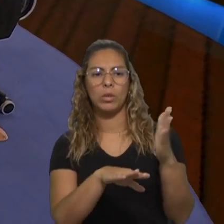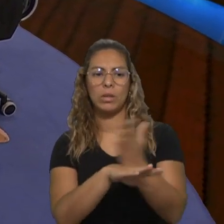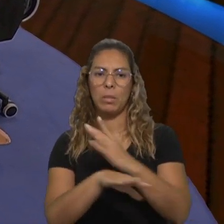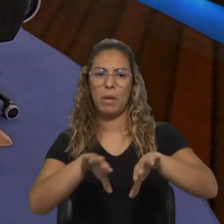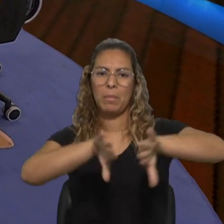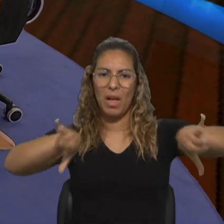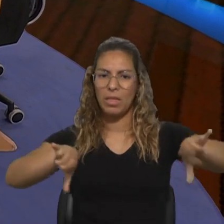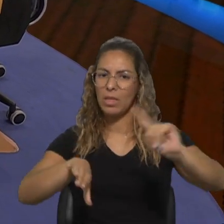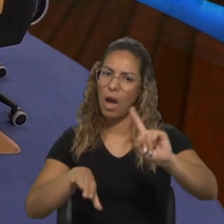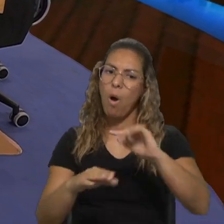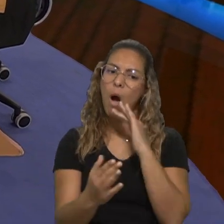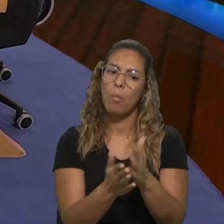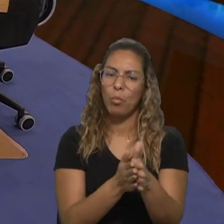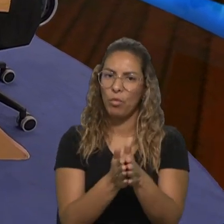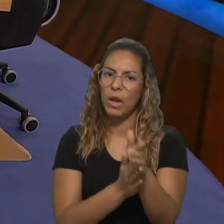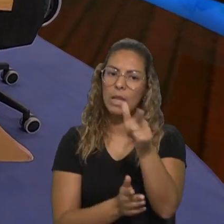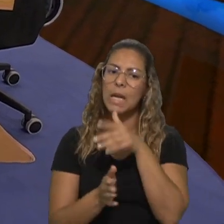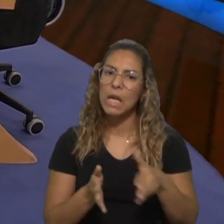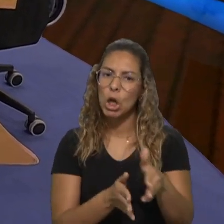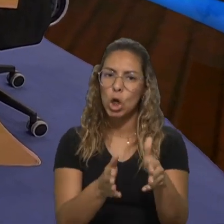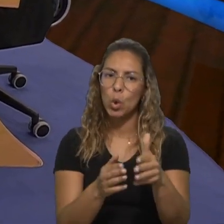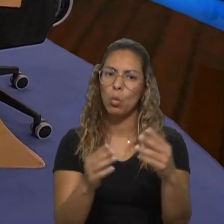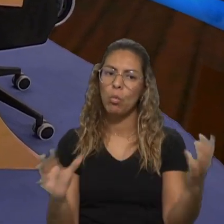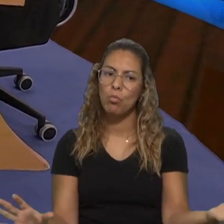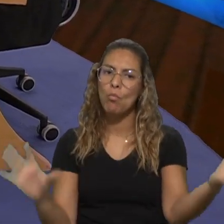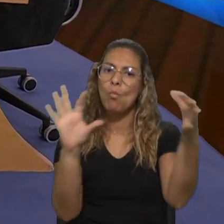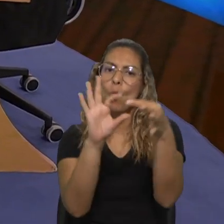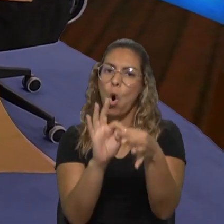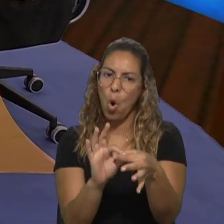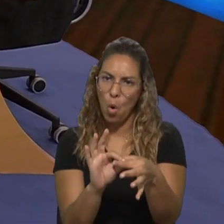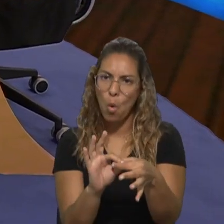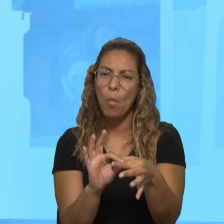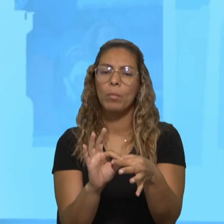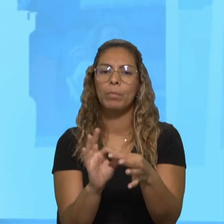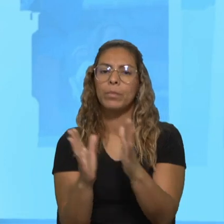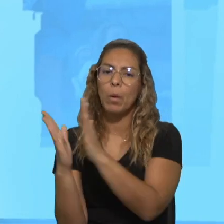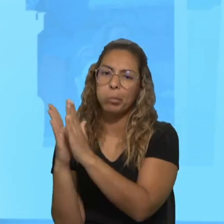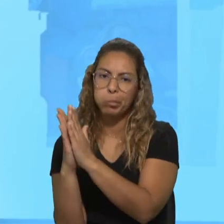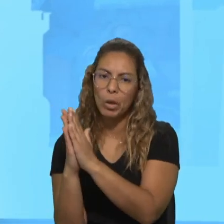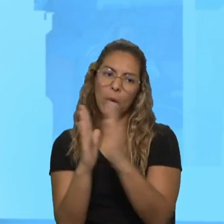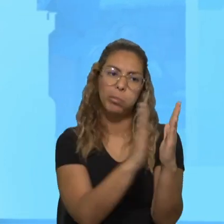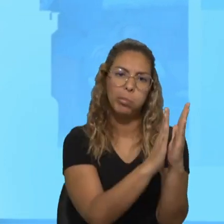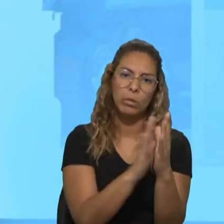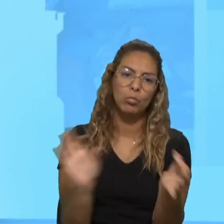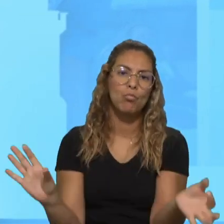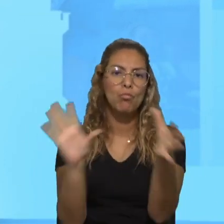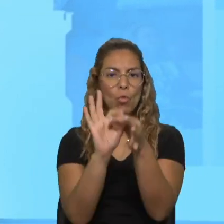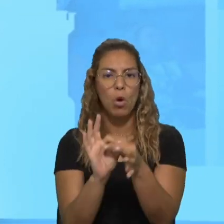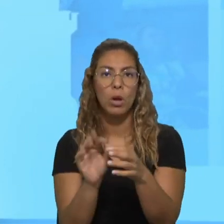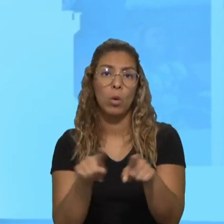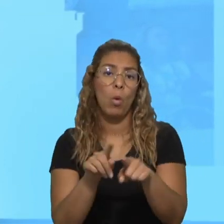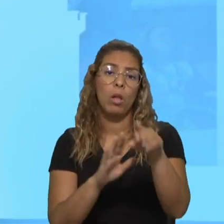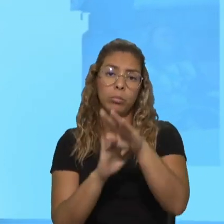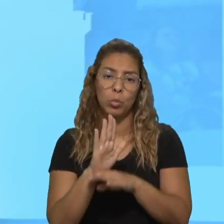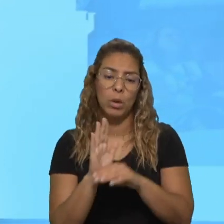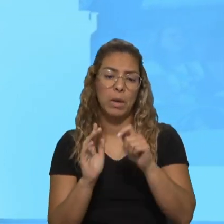rio, usar a própria tradição do rio. Para unir as margens. Para, acima de tudo, fazer igreja, não? Fazer, como o nome do programa é Eclésia, ou seja, a